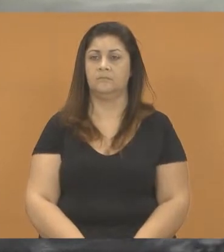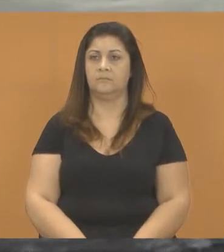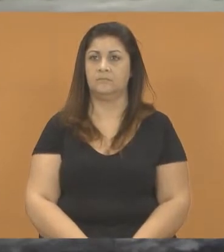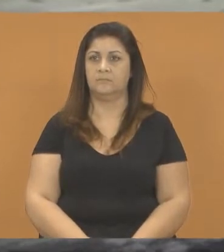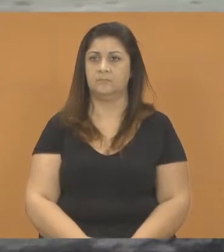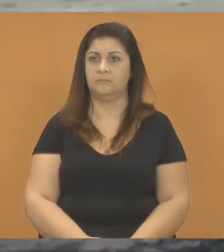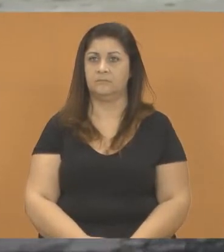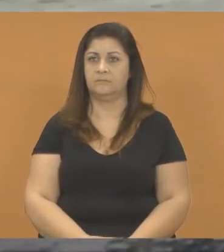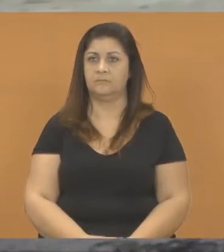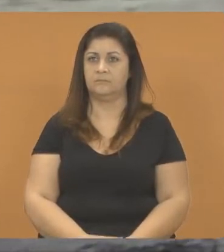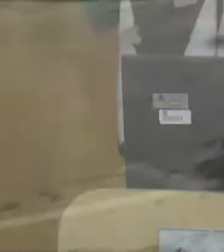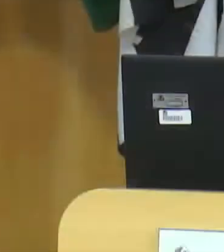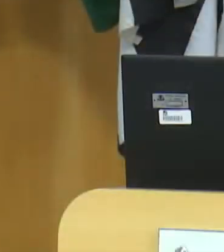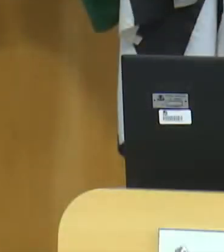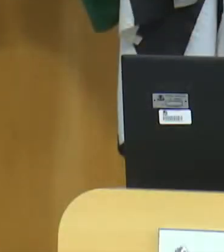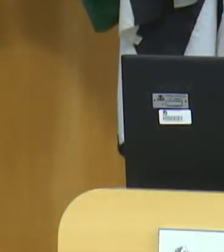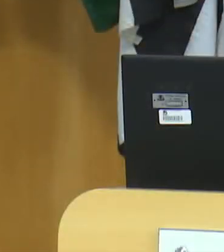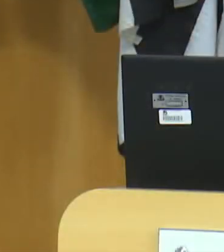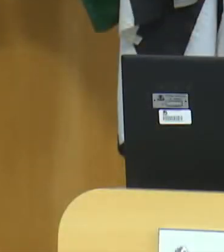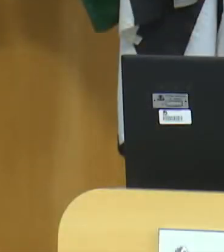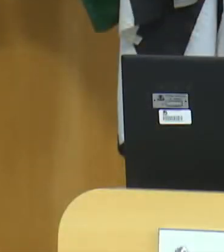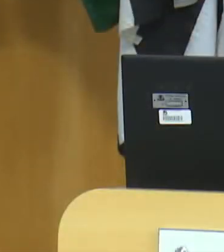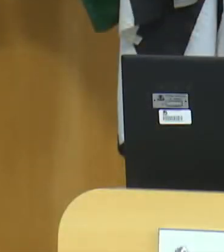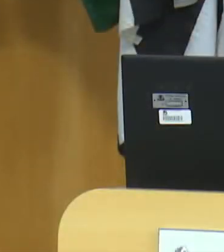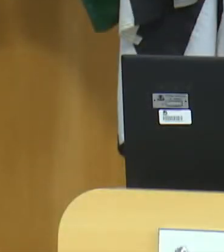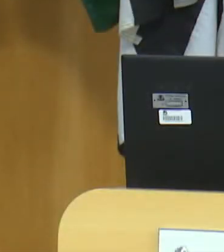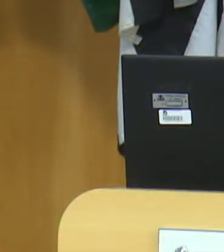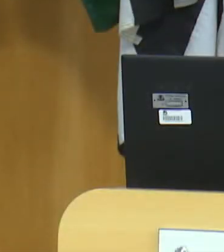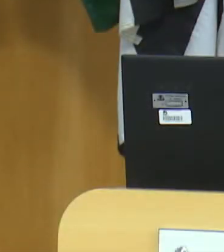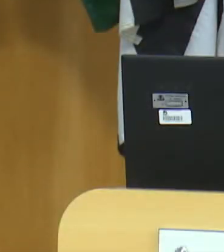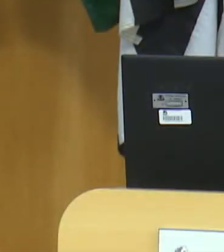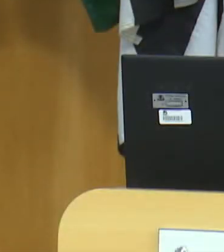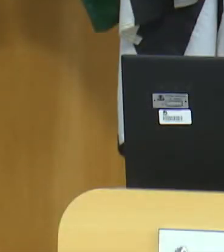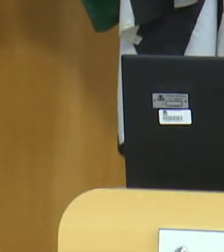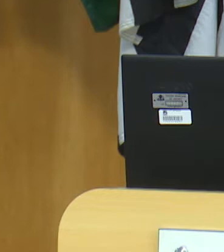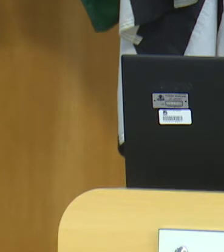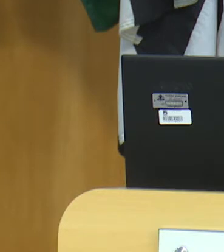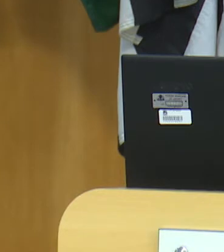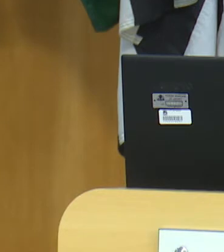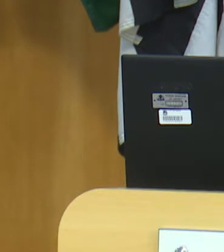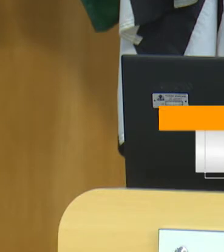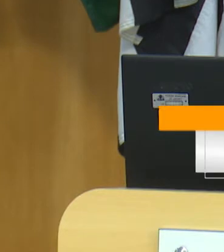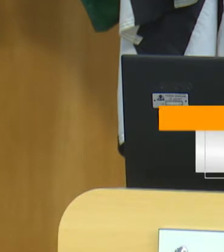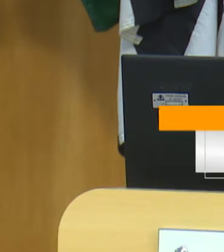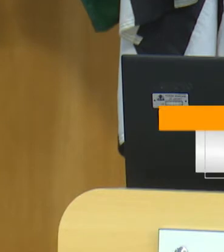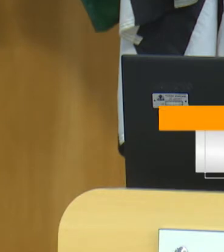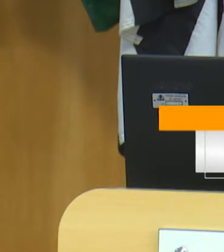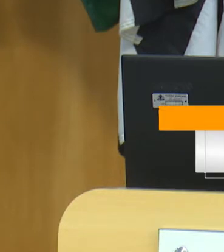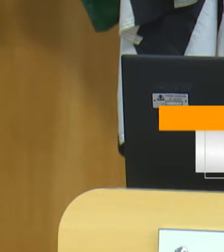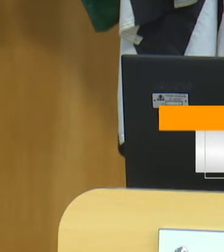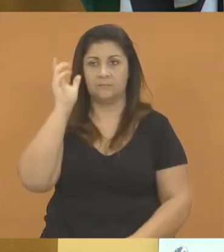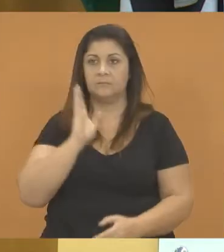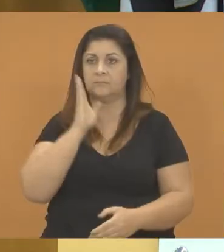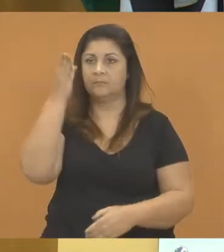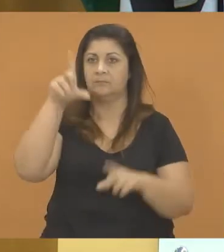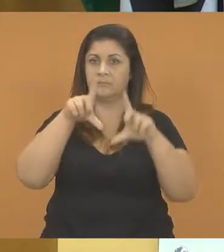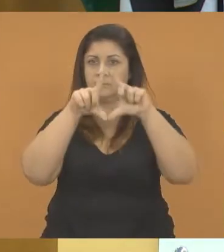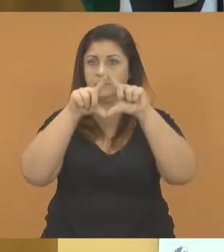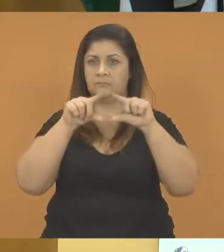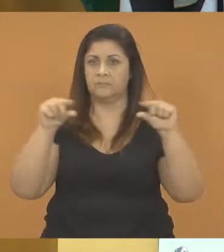bom ontem tive a oportunidade de ir para brasília com os vereadores